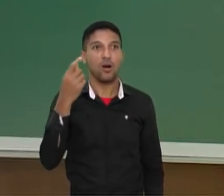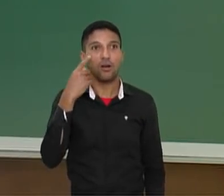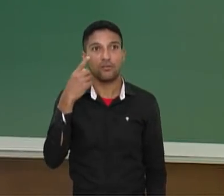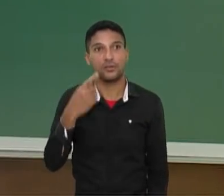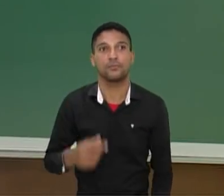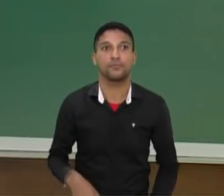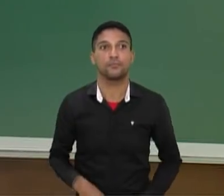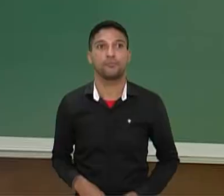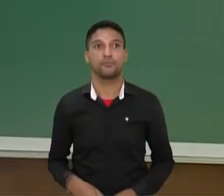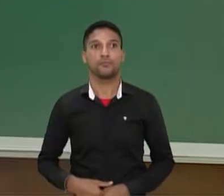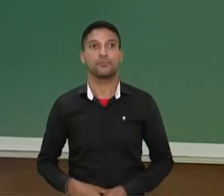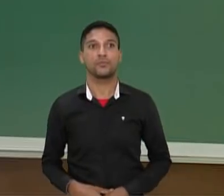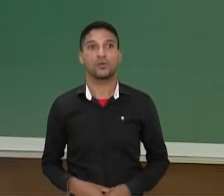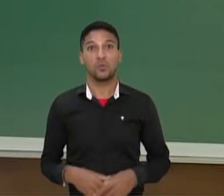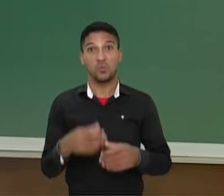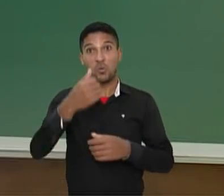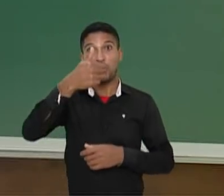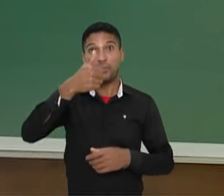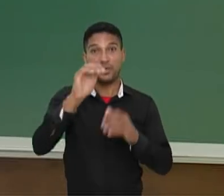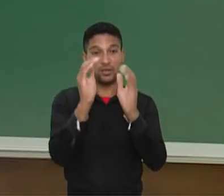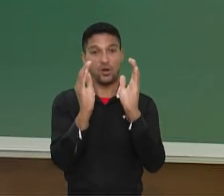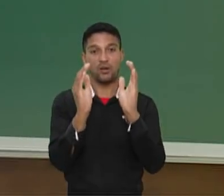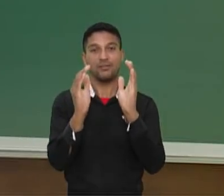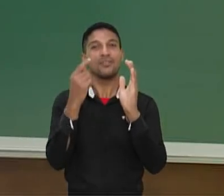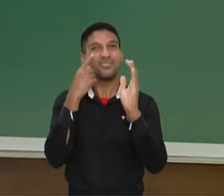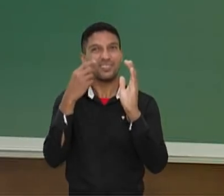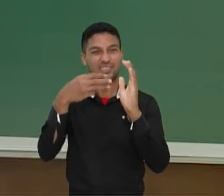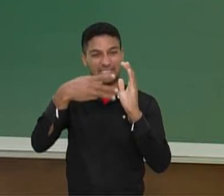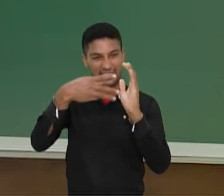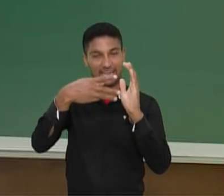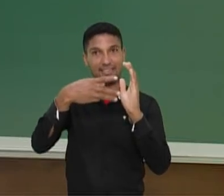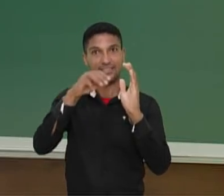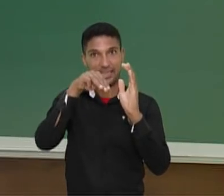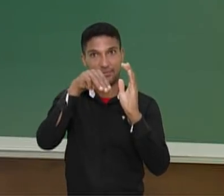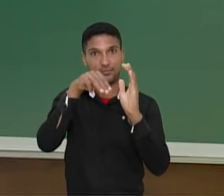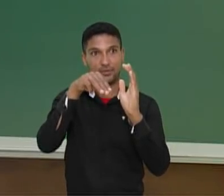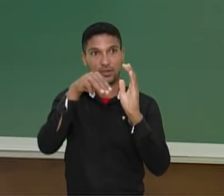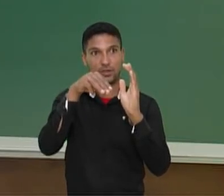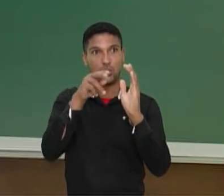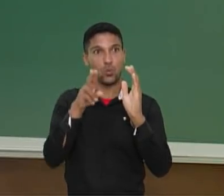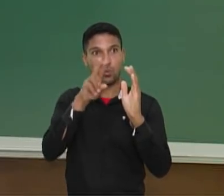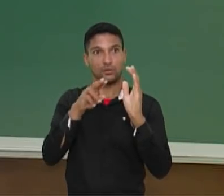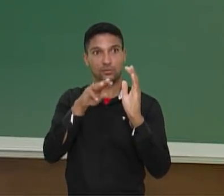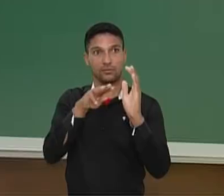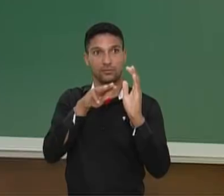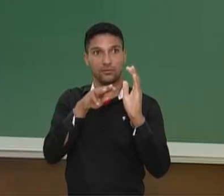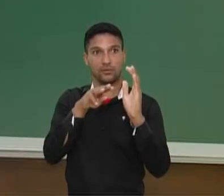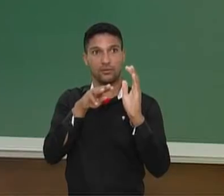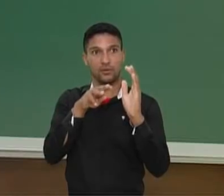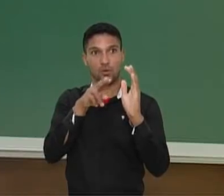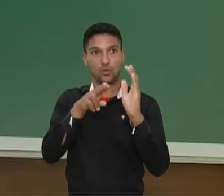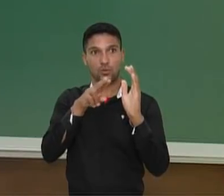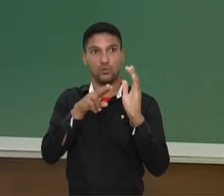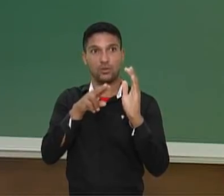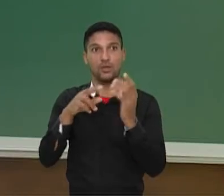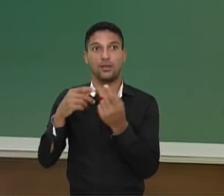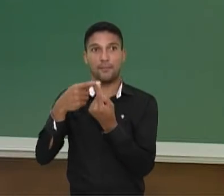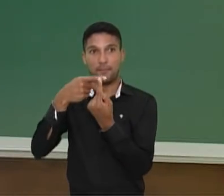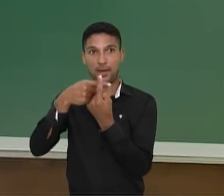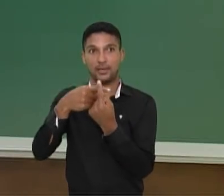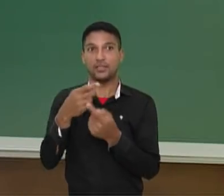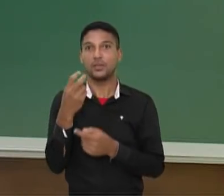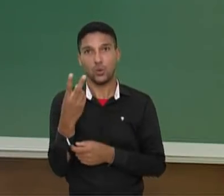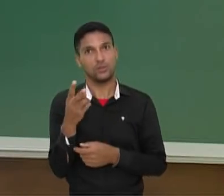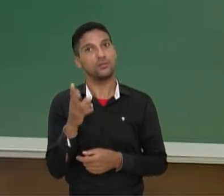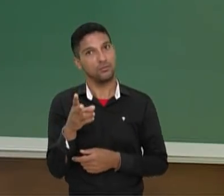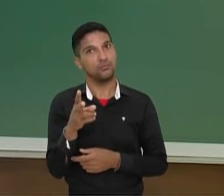termo é 3m, ó. Quadrado do primeiro, mais, esse sinal é sempre mais, 2 vezes, esse